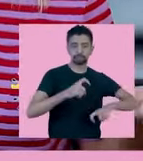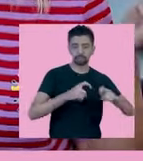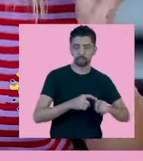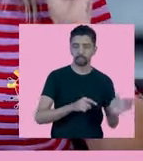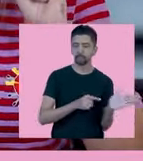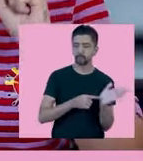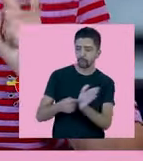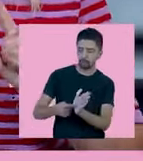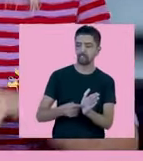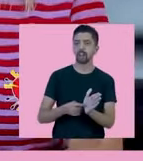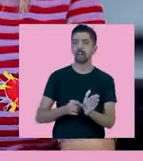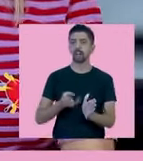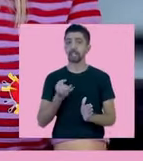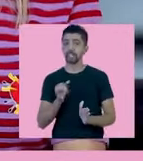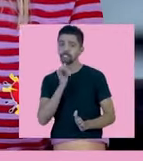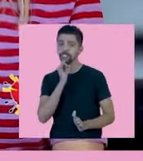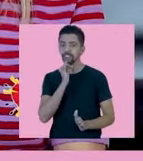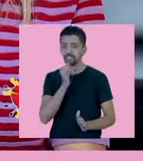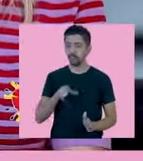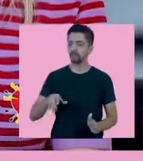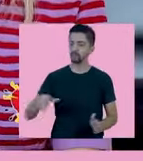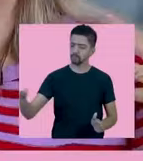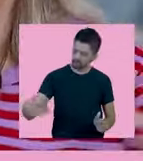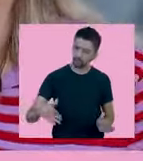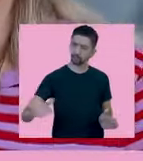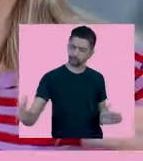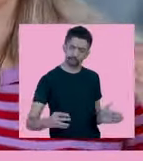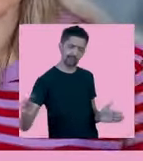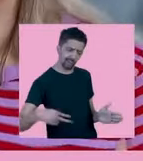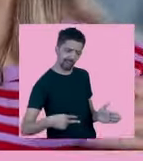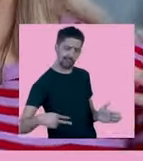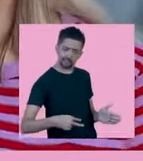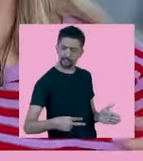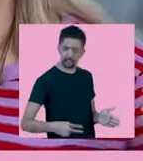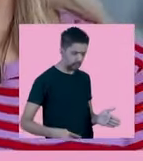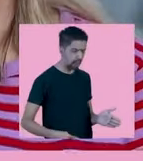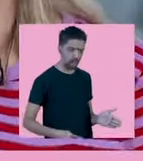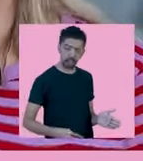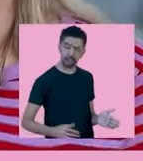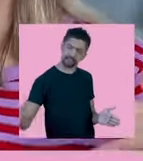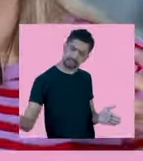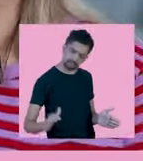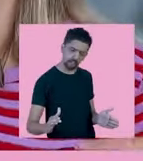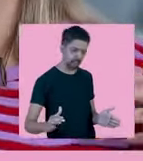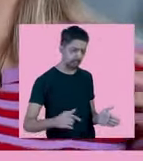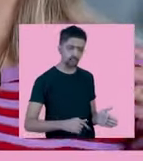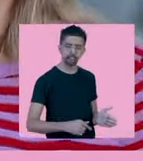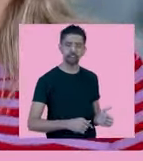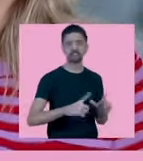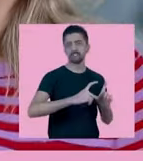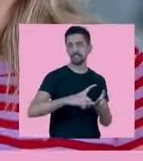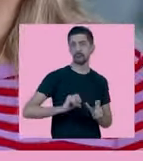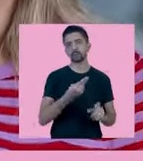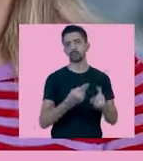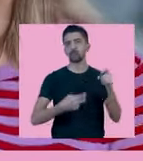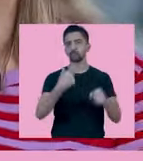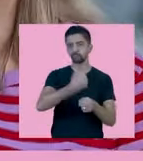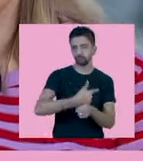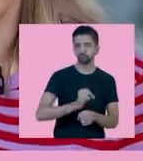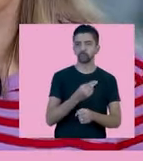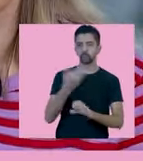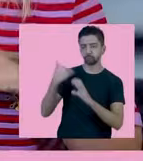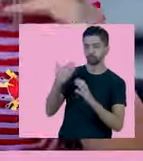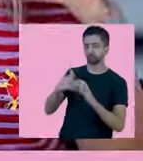crianças e adolescentes também é considerado uma forma de abuso. Ou seja, forçar uma criança ou adolescente a ver um vídeo ou cena sexual